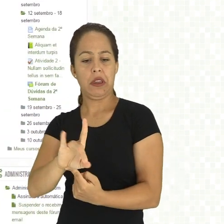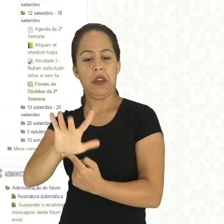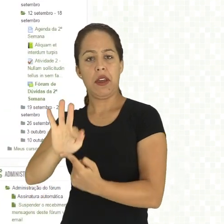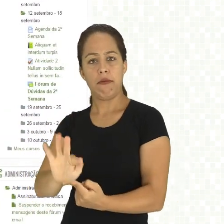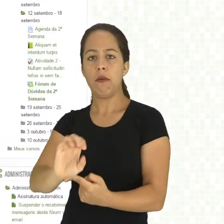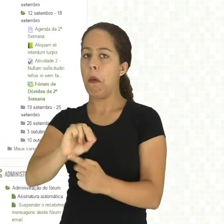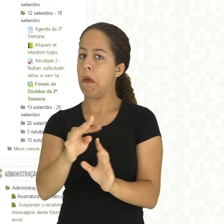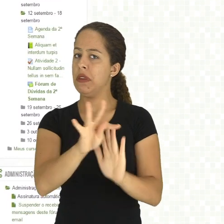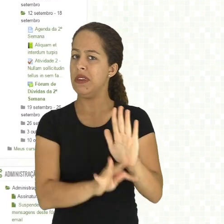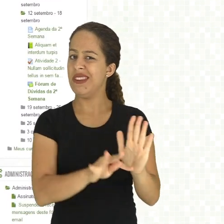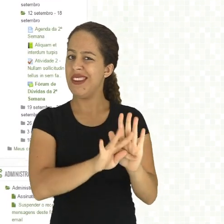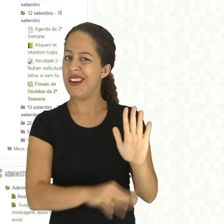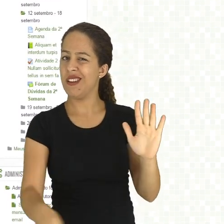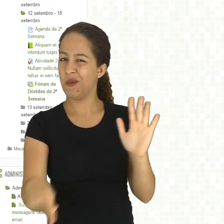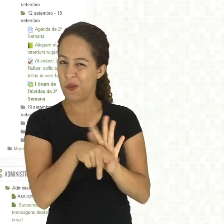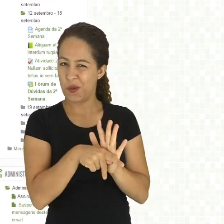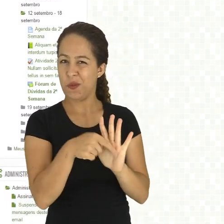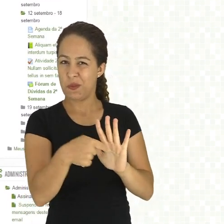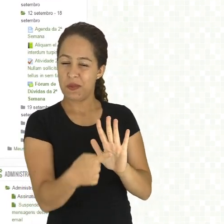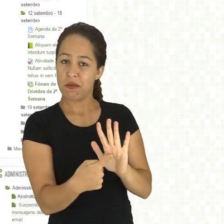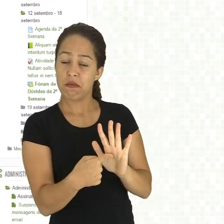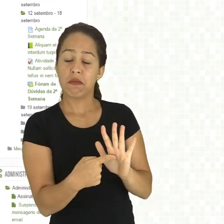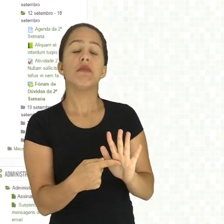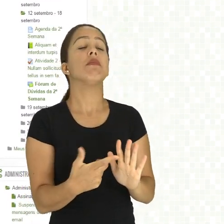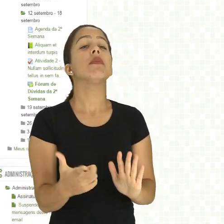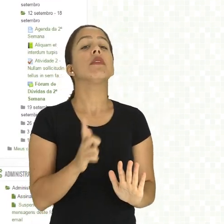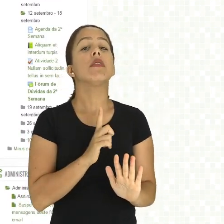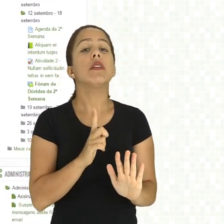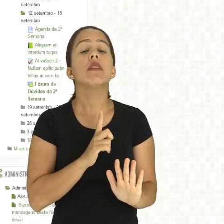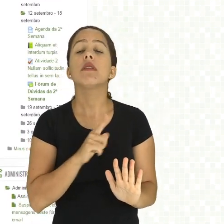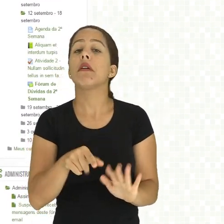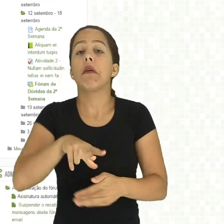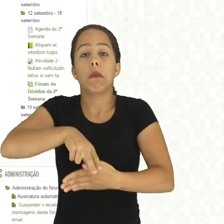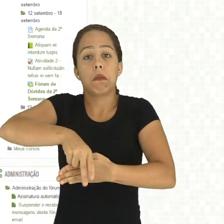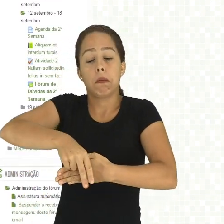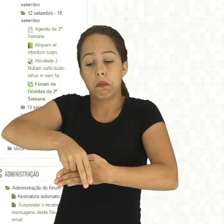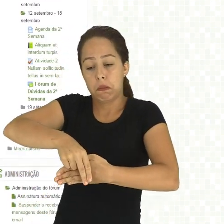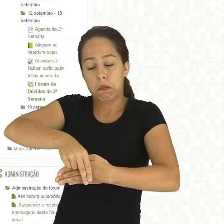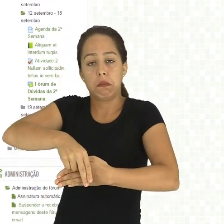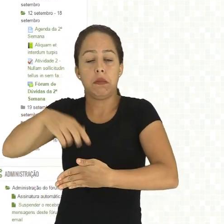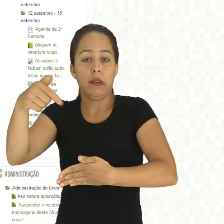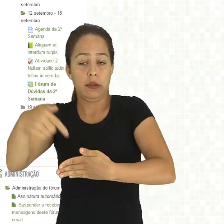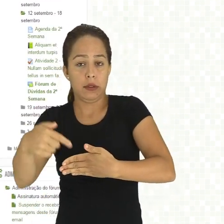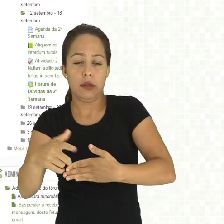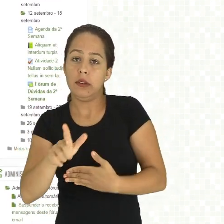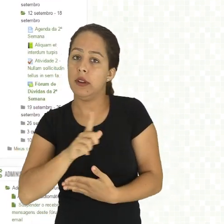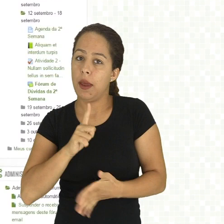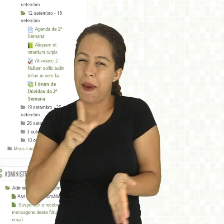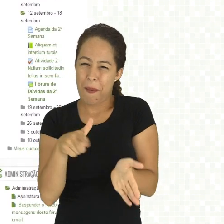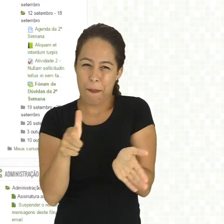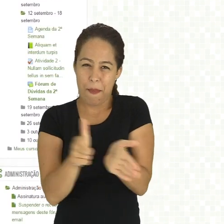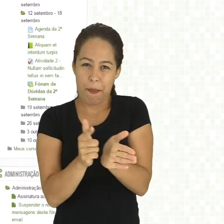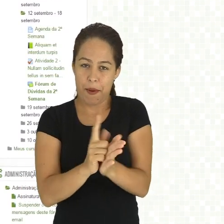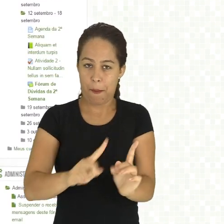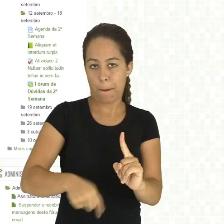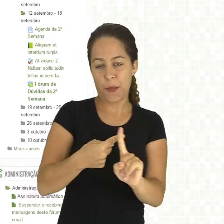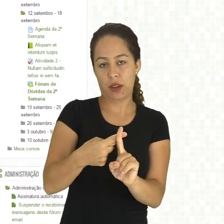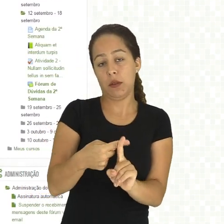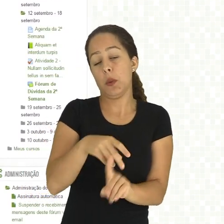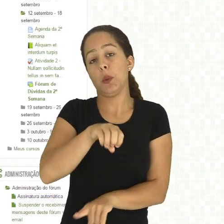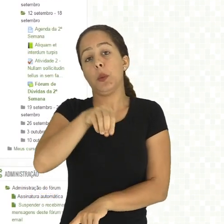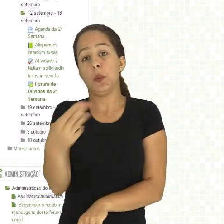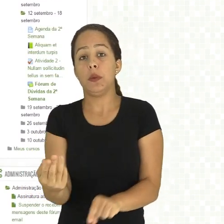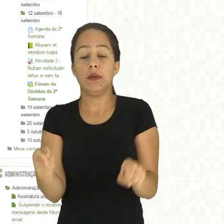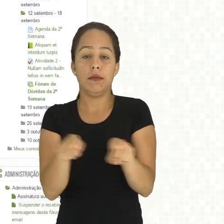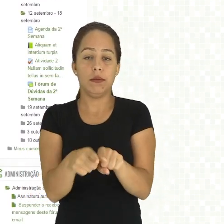ou qualquer outro arquivo nesta área aqui em baixo onde está em anexo tanto clicando neste ícone de uma folha